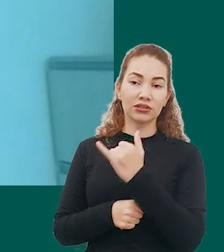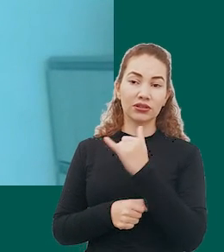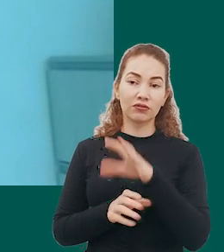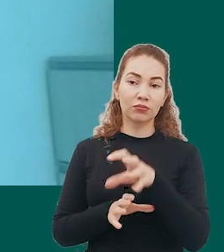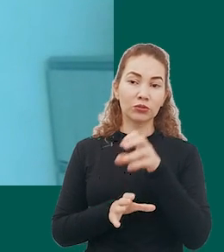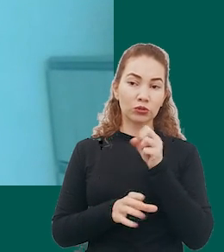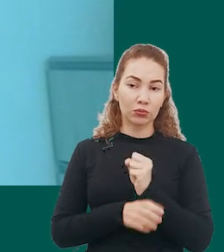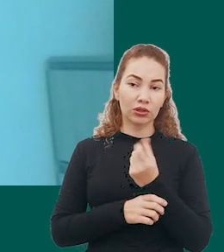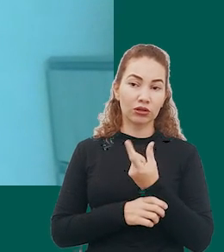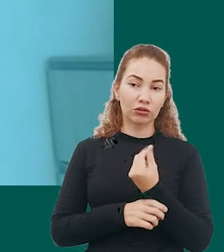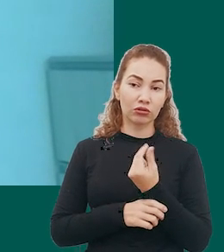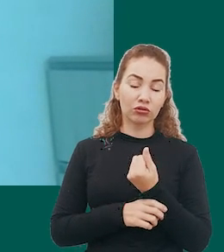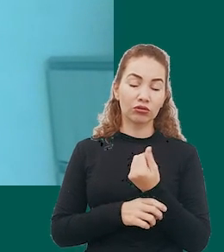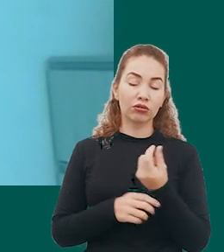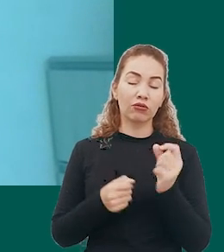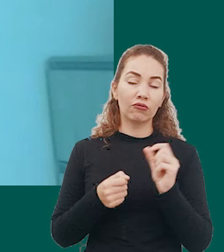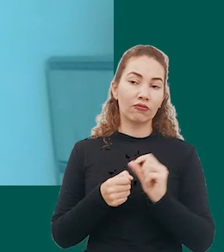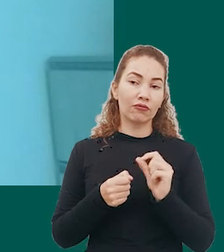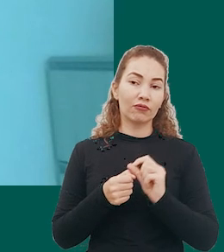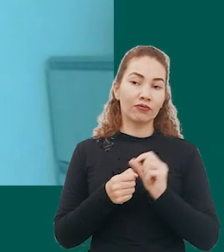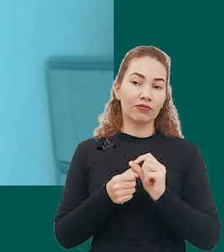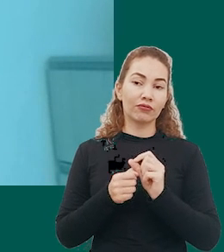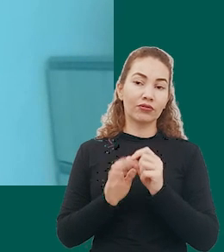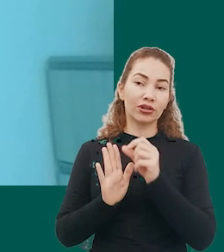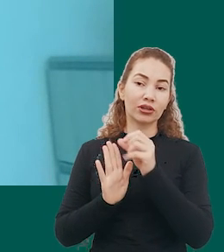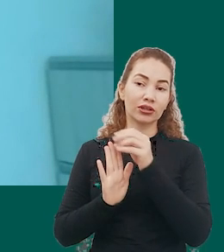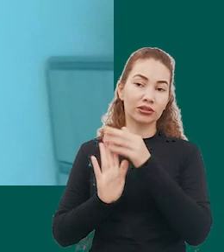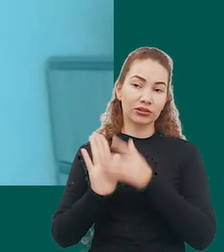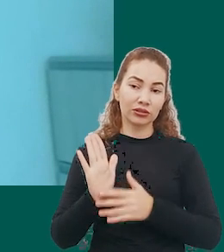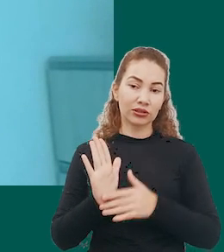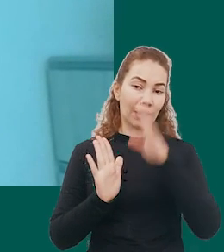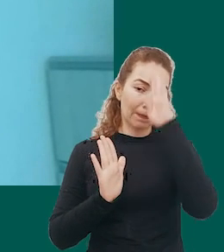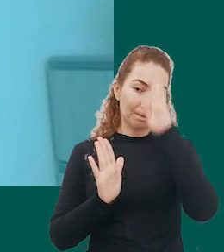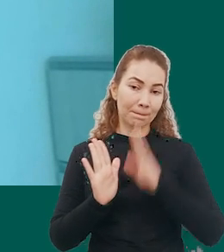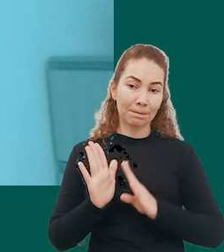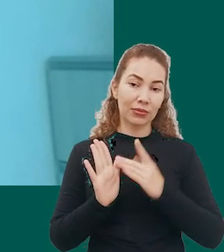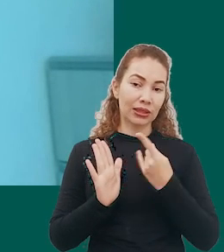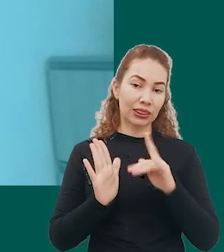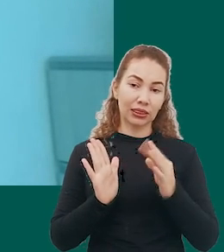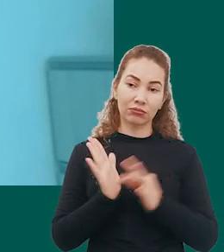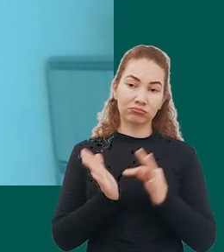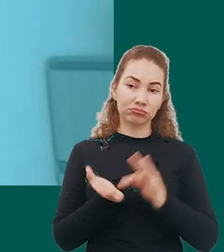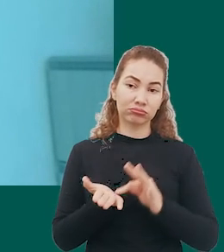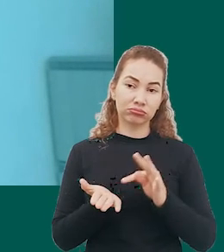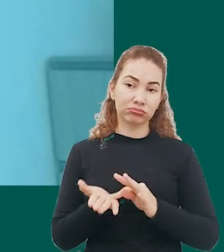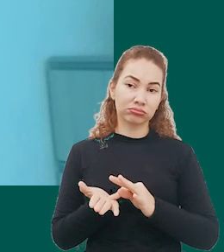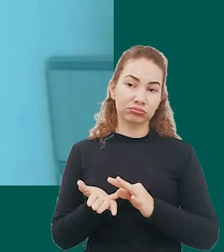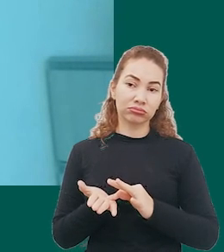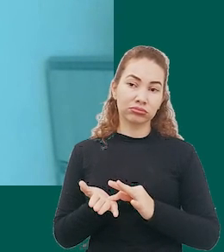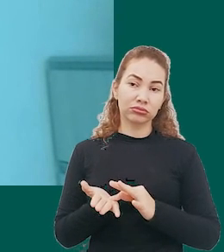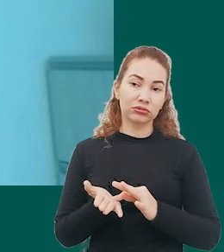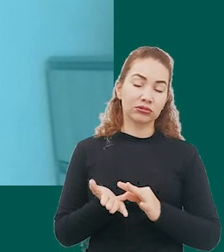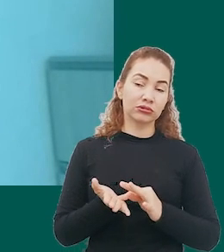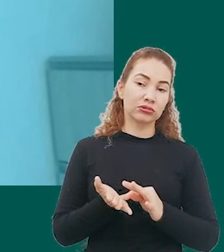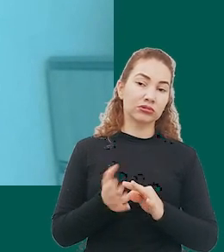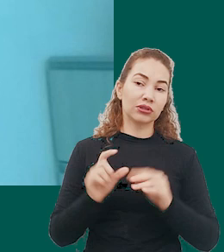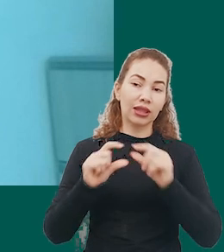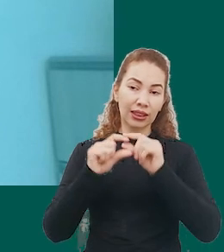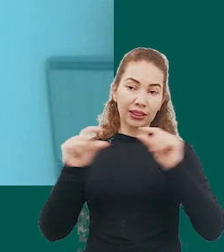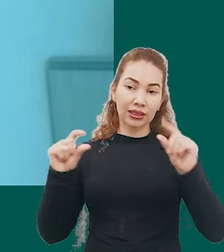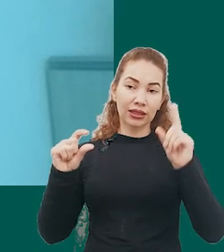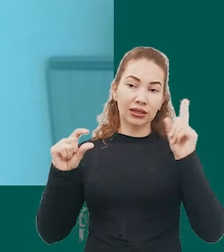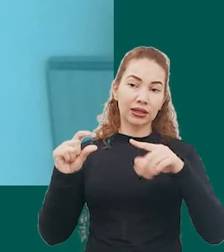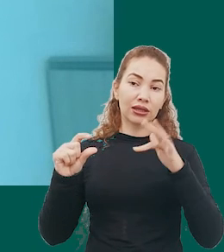saque, tu vai colocar lá na ficha de rendimentos isentos e não tributáveis, na linha correspondente